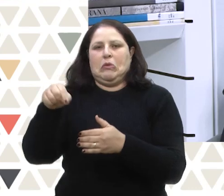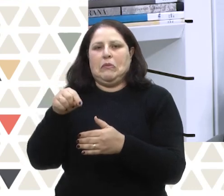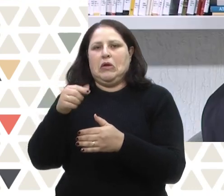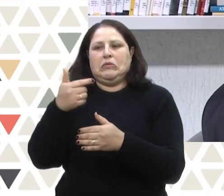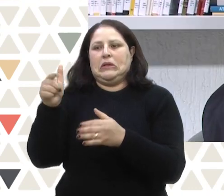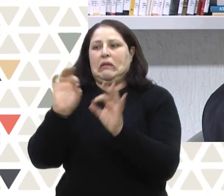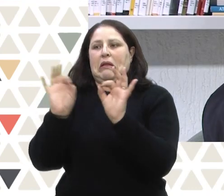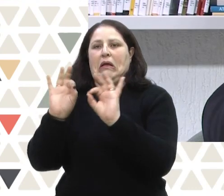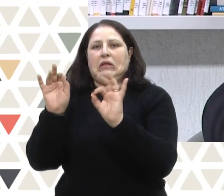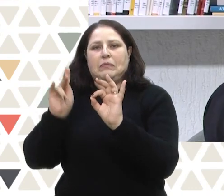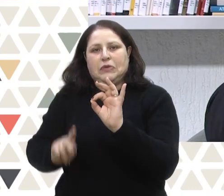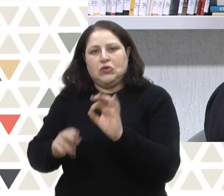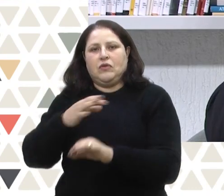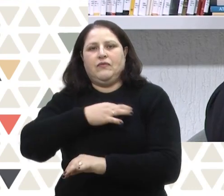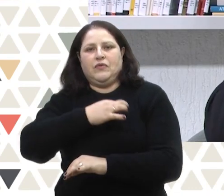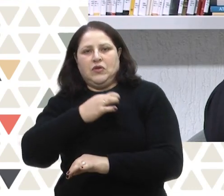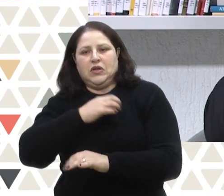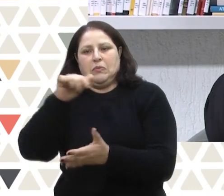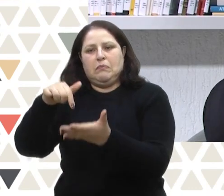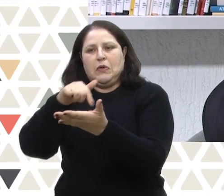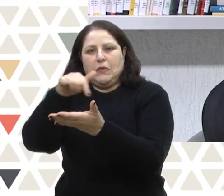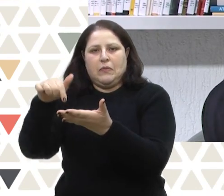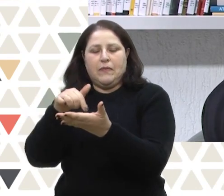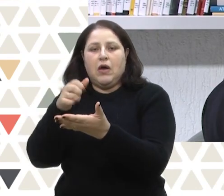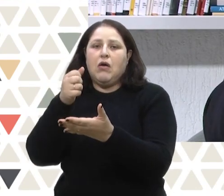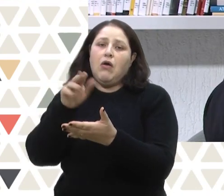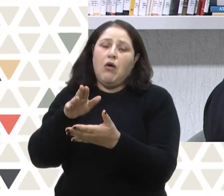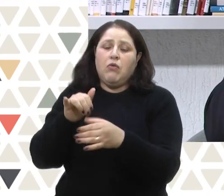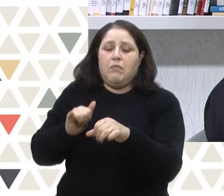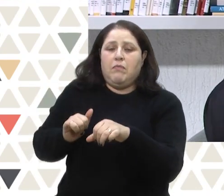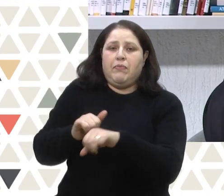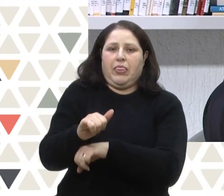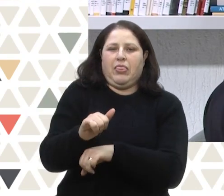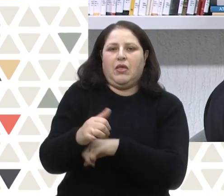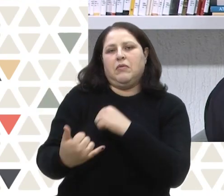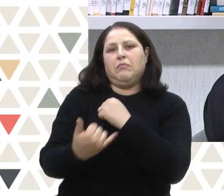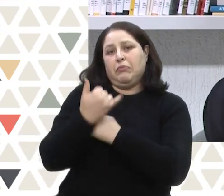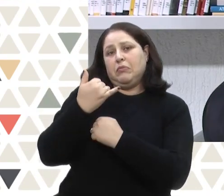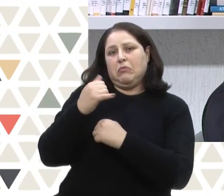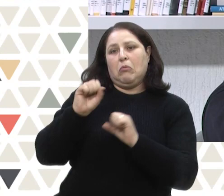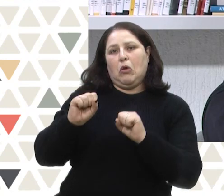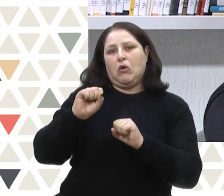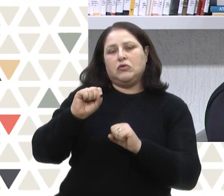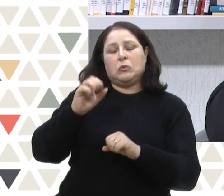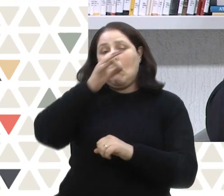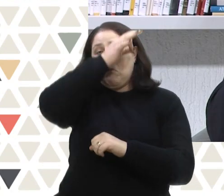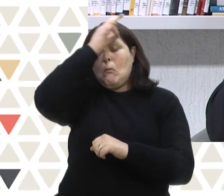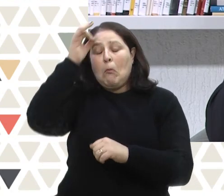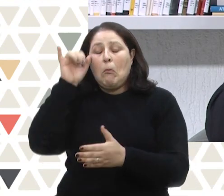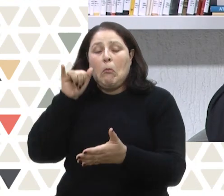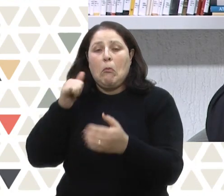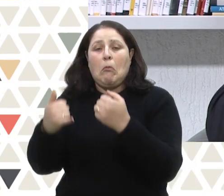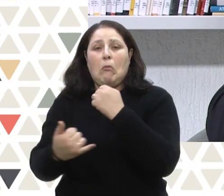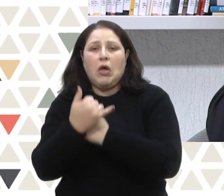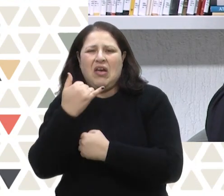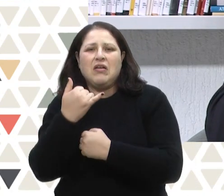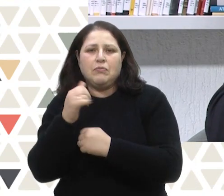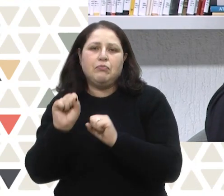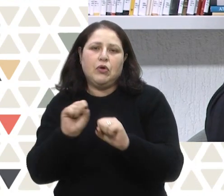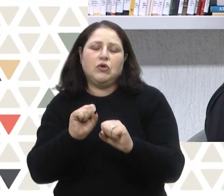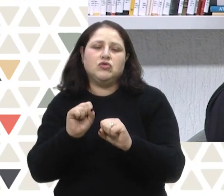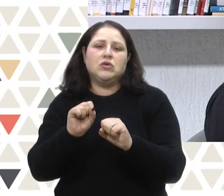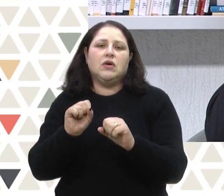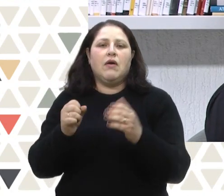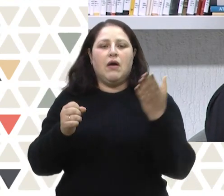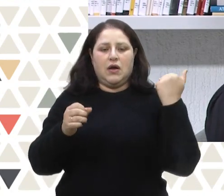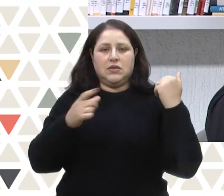que não existe, ou um erro. O próprio eleitor pode errar. E quando nós tínhamos